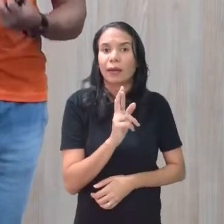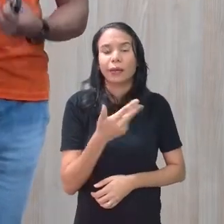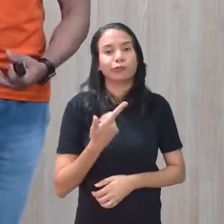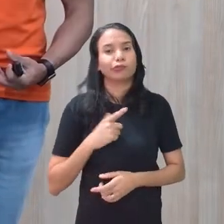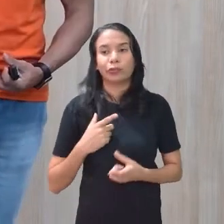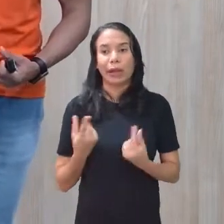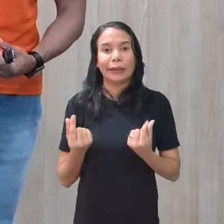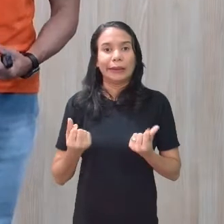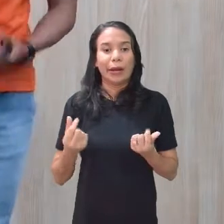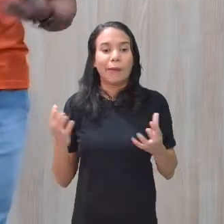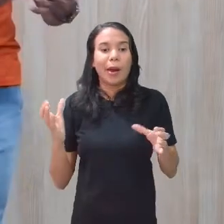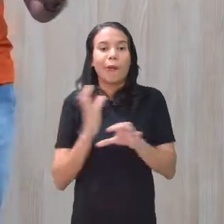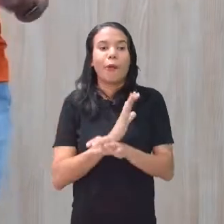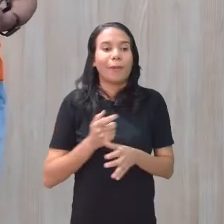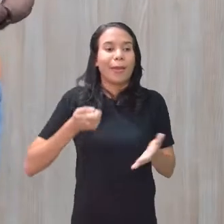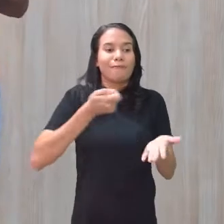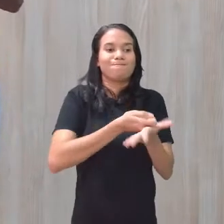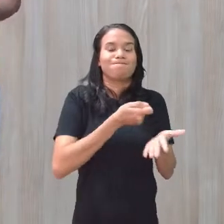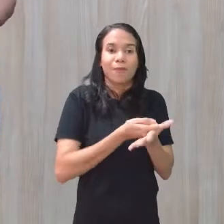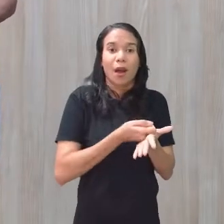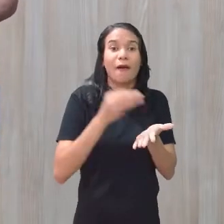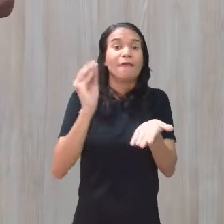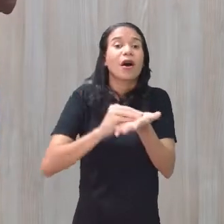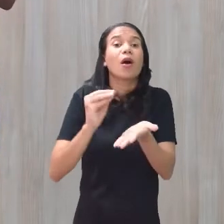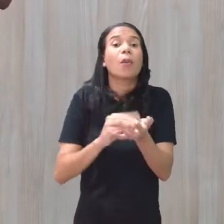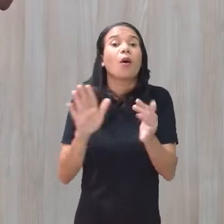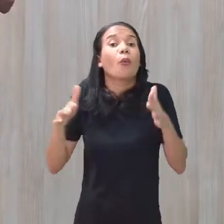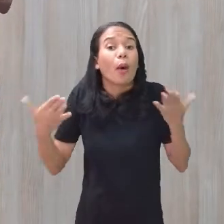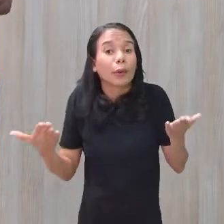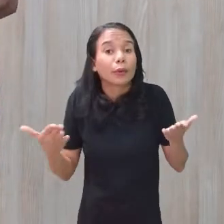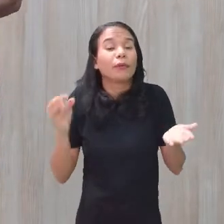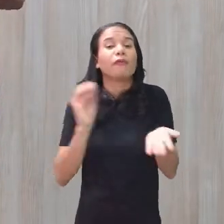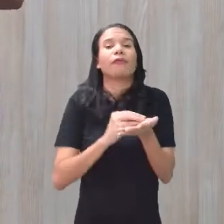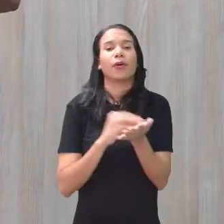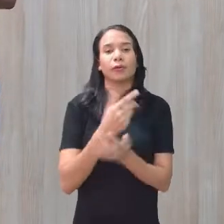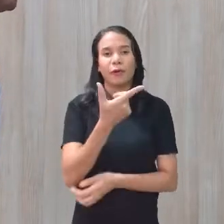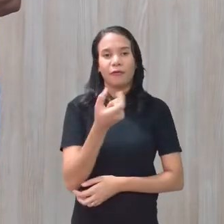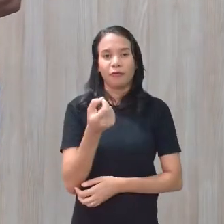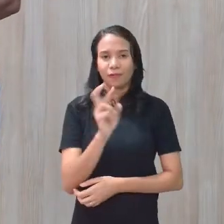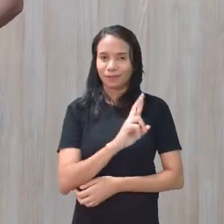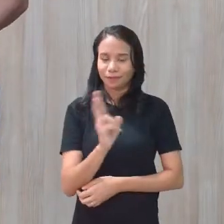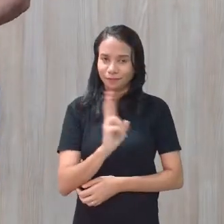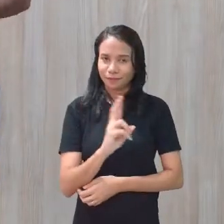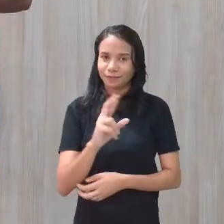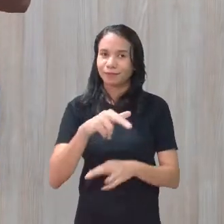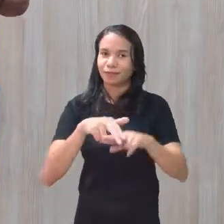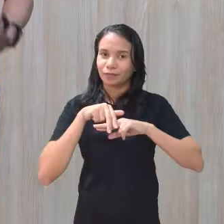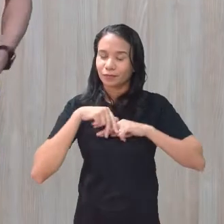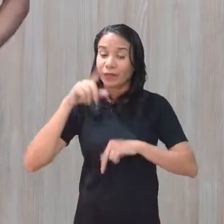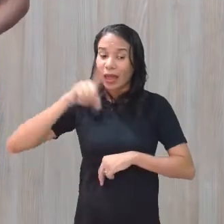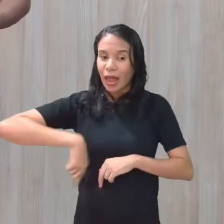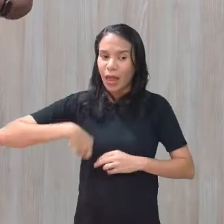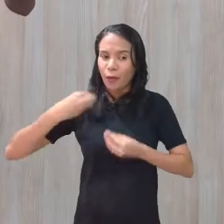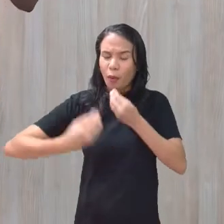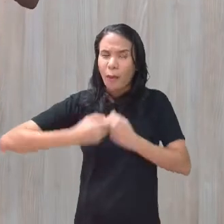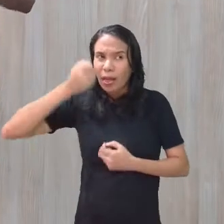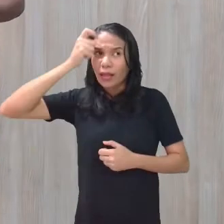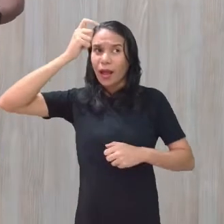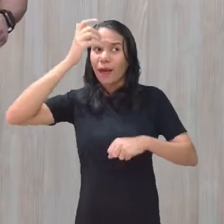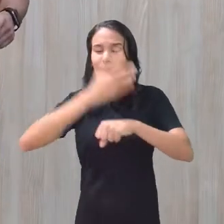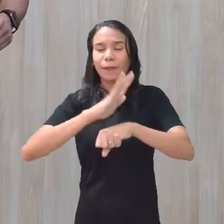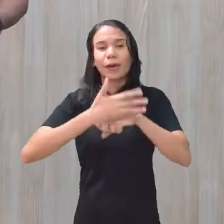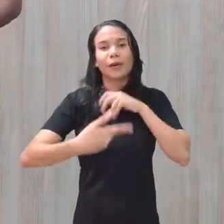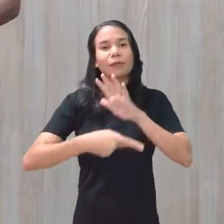dinheiro suficiente para fazer a feira. Está faltando quanto? Está faltando R$20. Então, essa ideia que você tem do